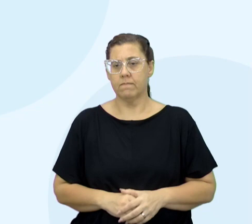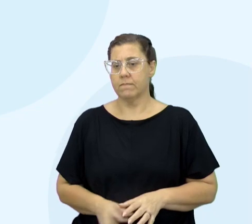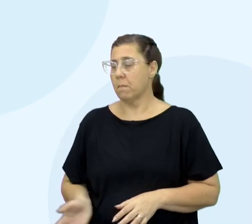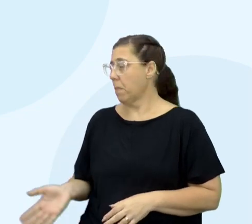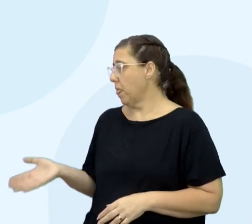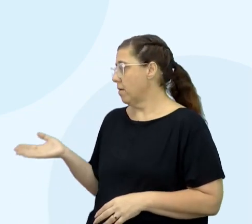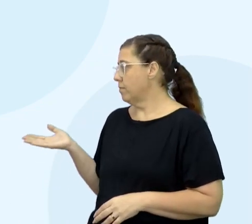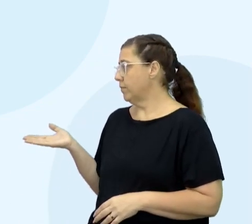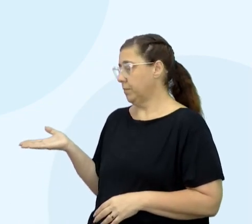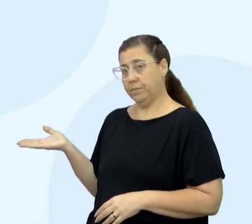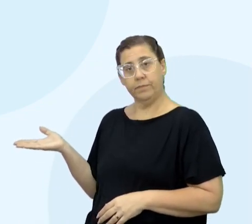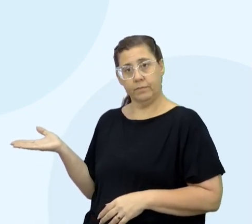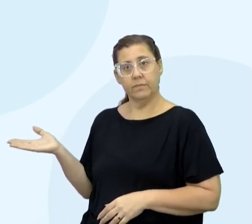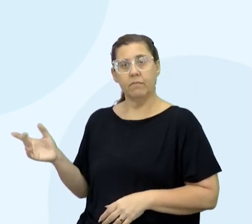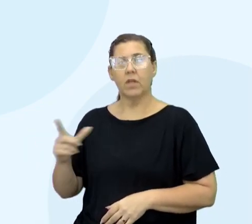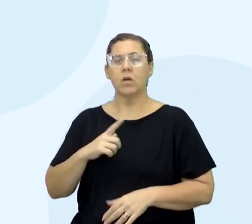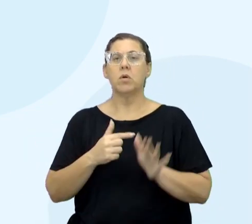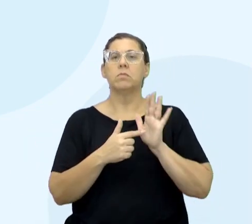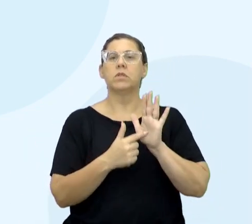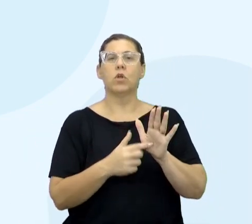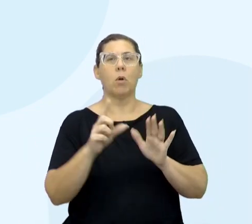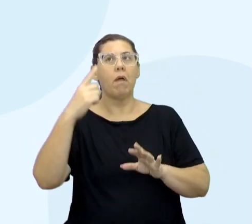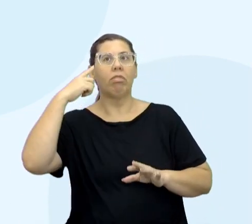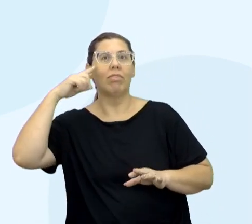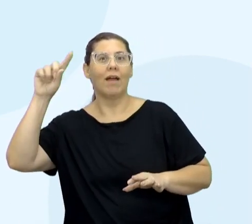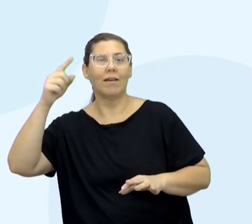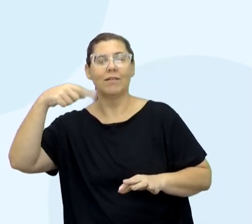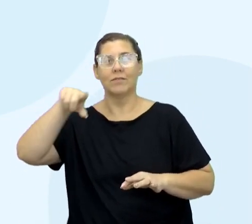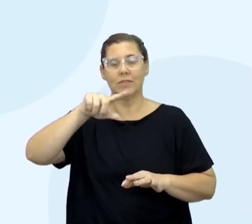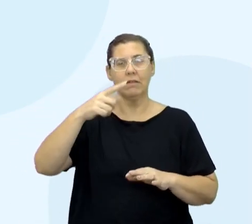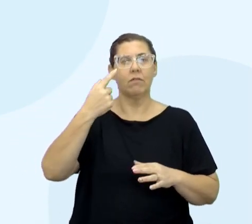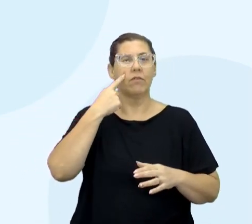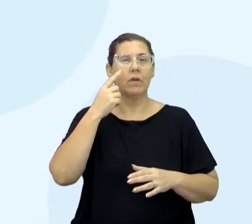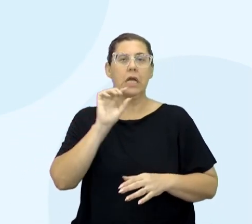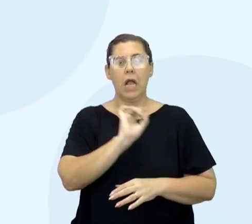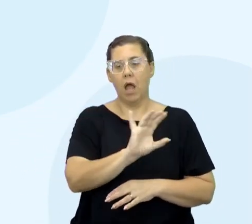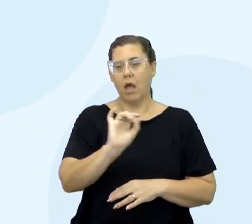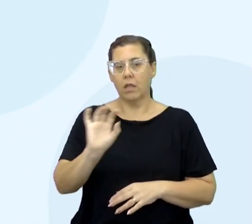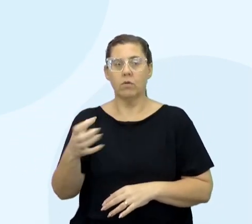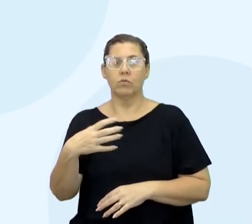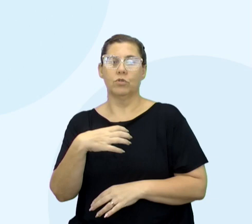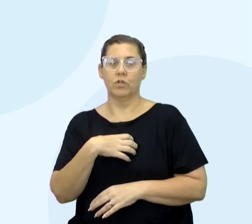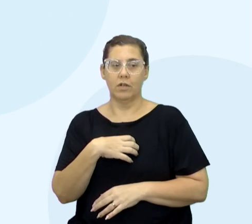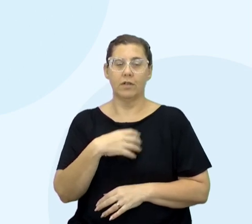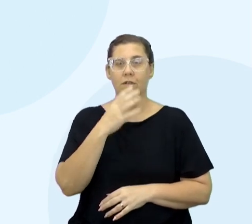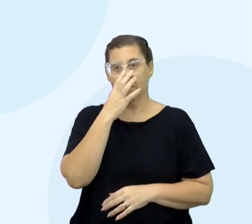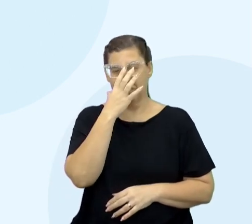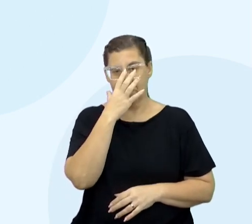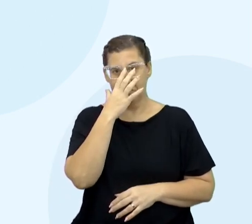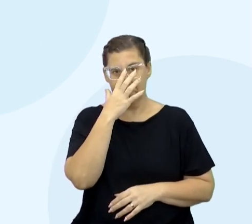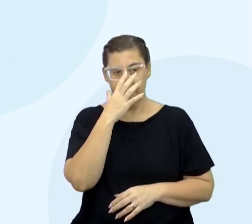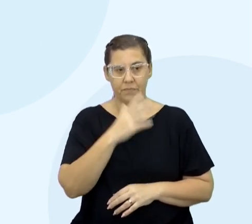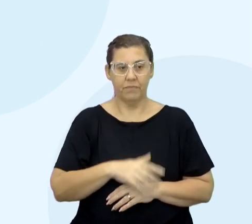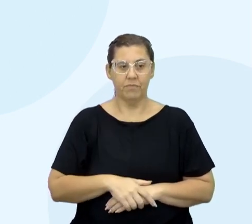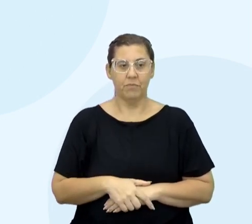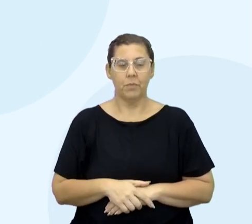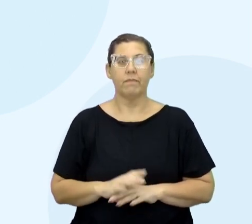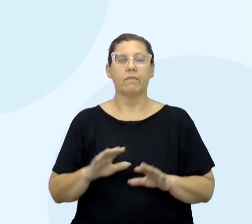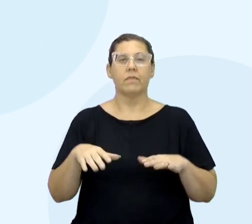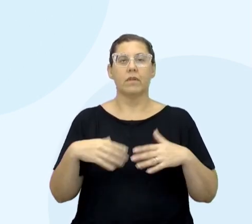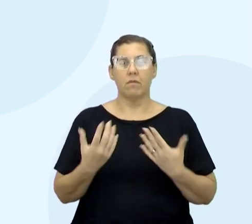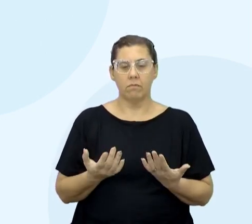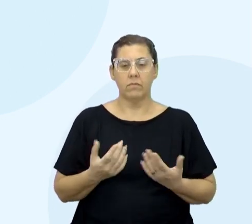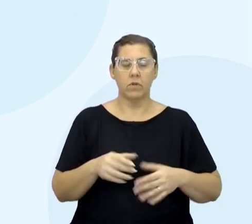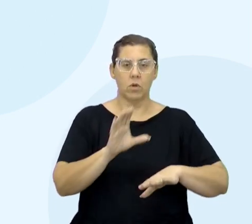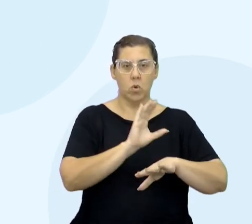como exemplo aí a seguir, que eu dei só uma ideiazinha, mas cada um vai fazer o seu com a sua identidade, né? Então aí, ó, o